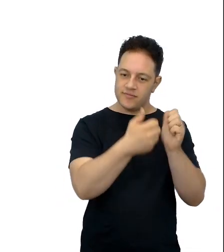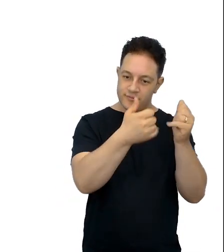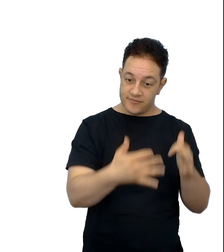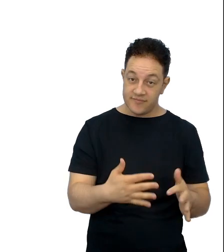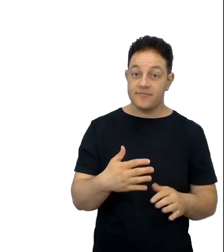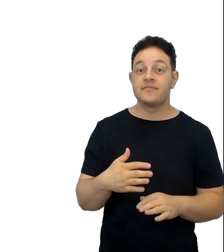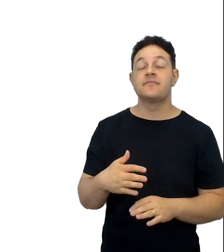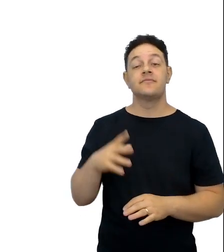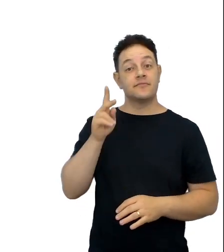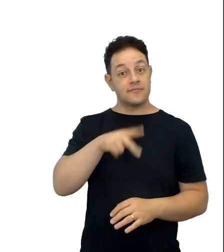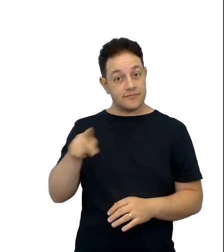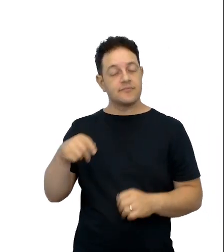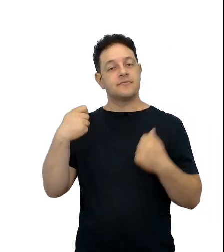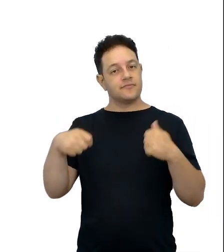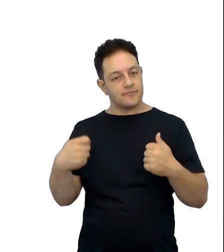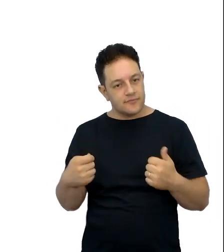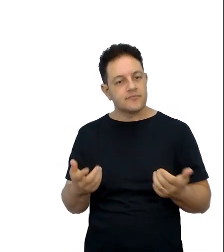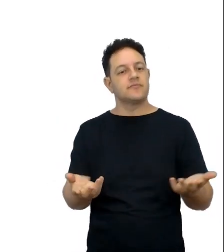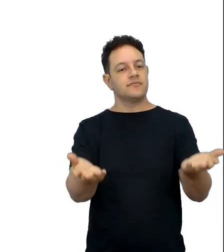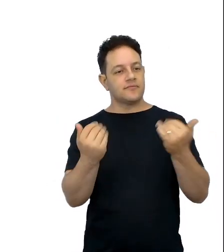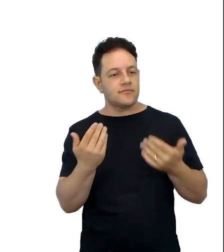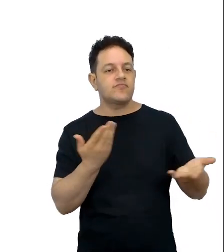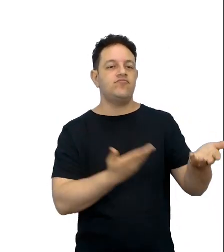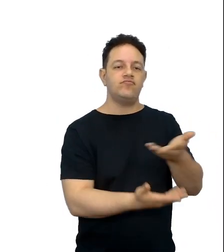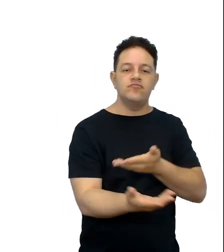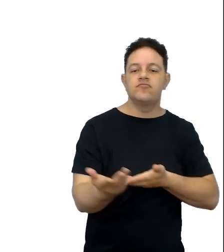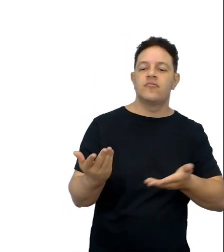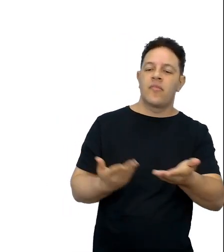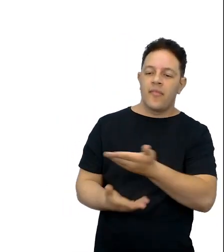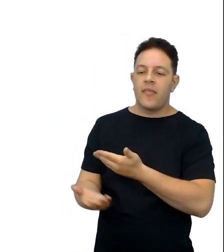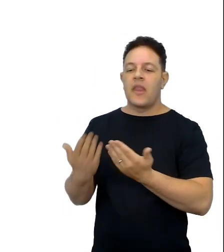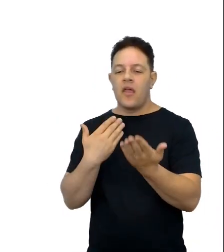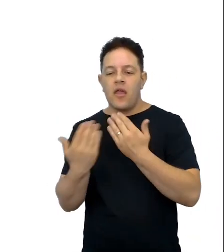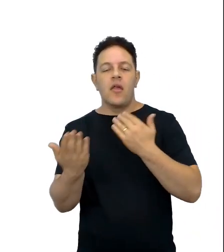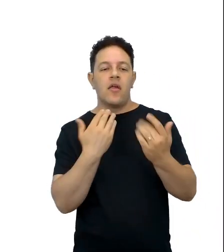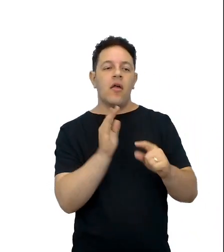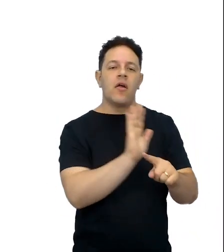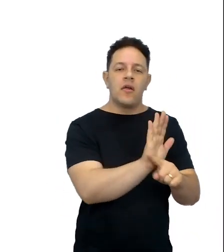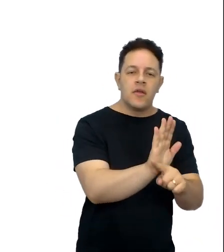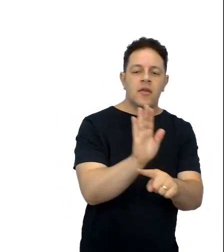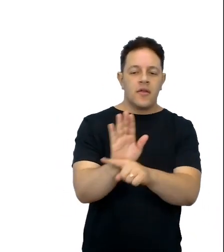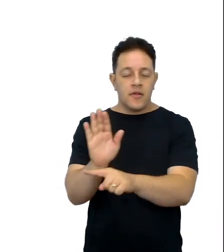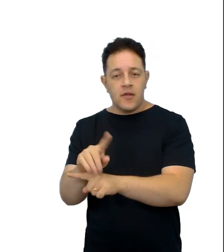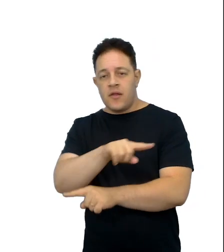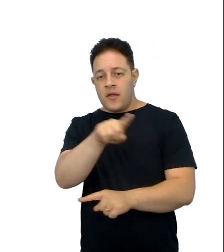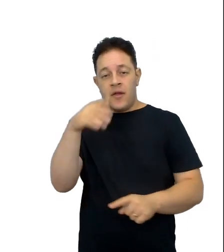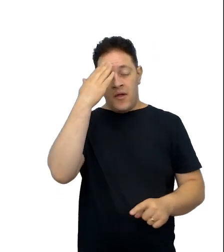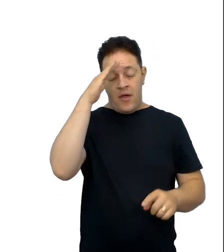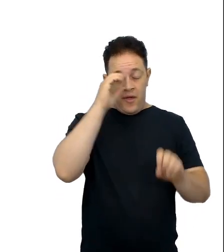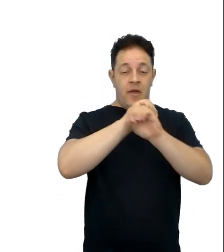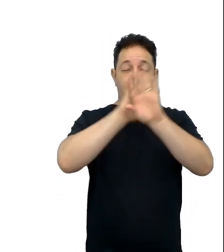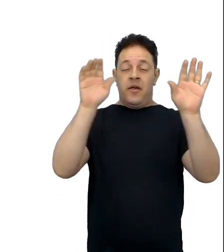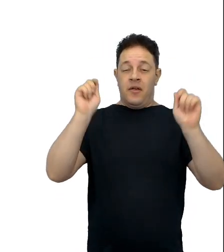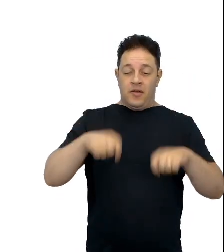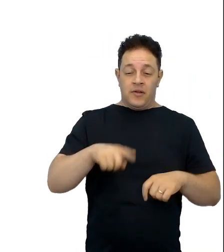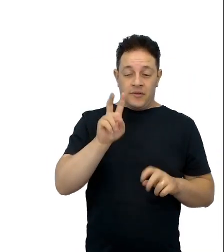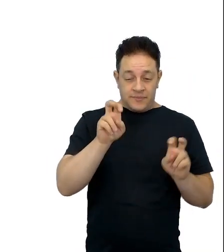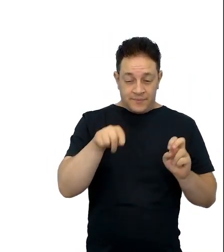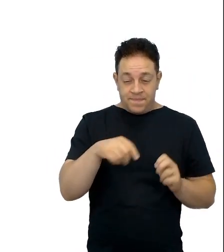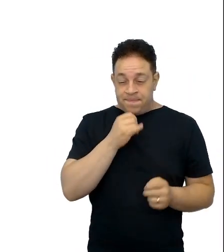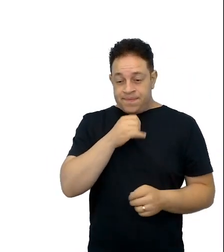isso para a discussão, né, para que possa auxiliar os estudantes aí na compreensão